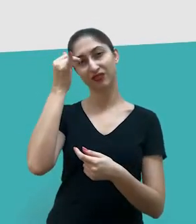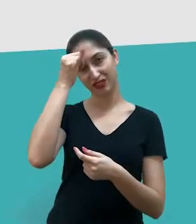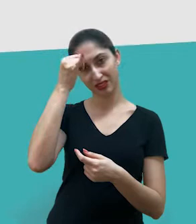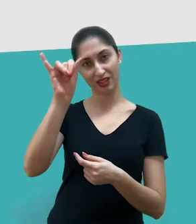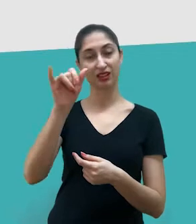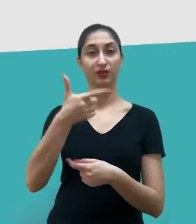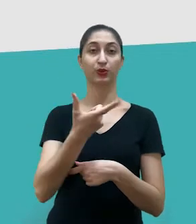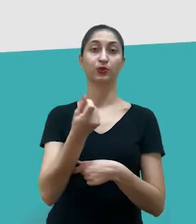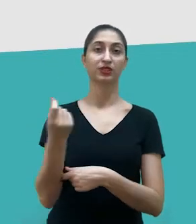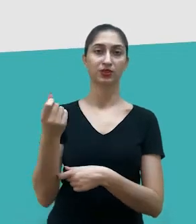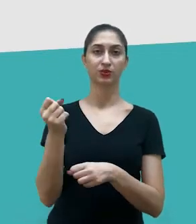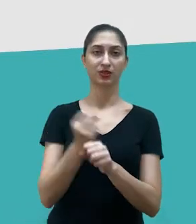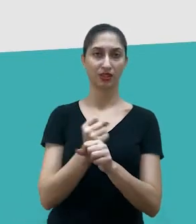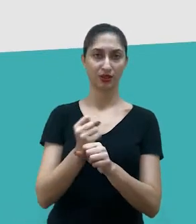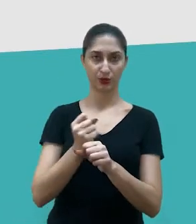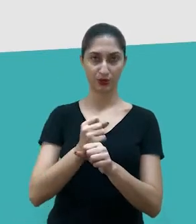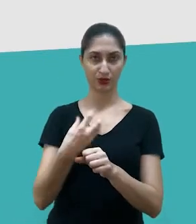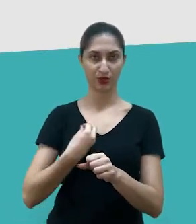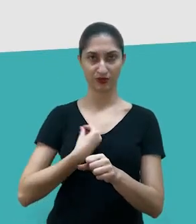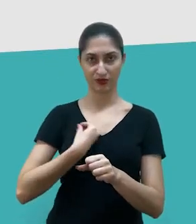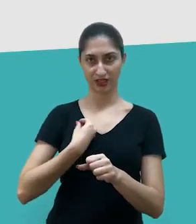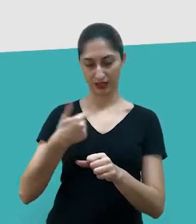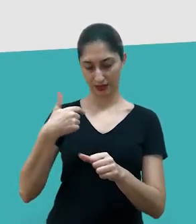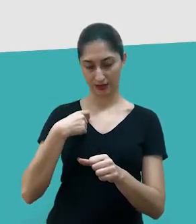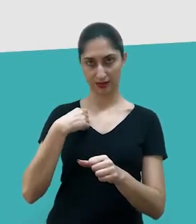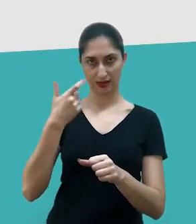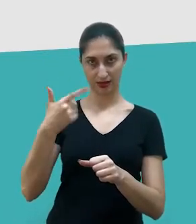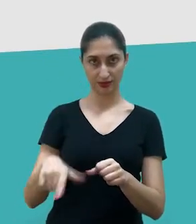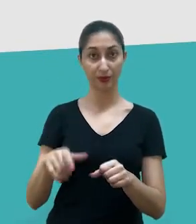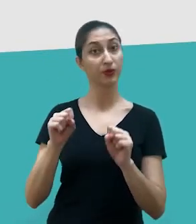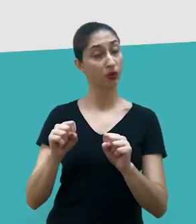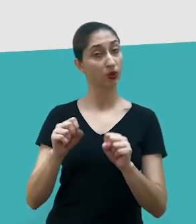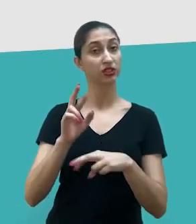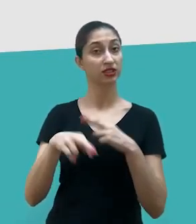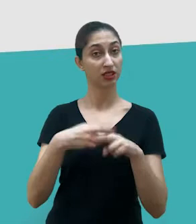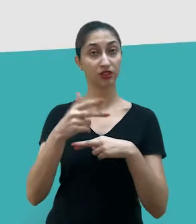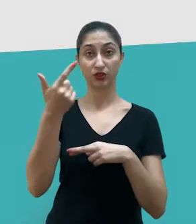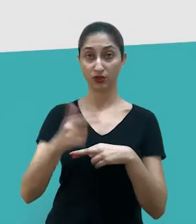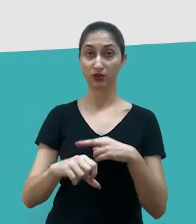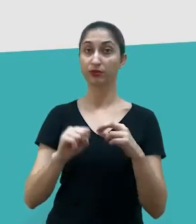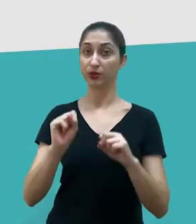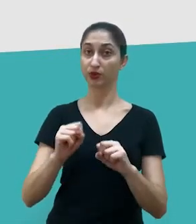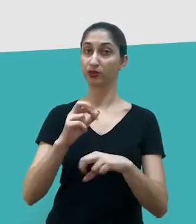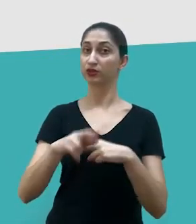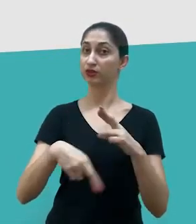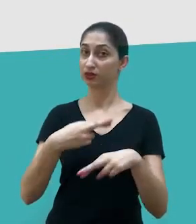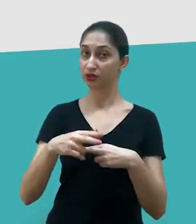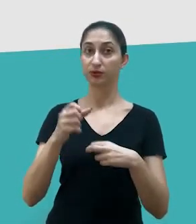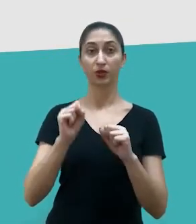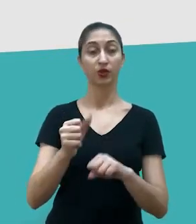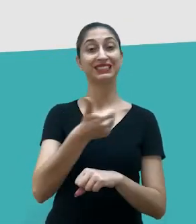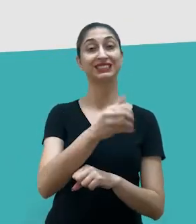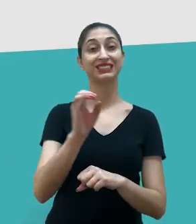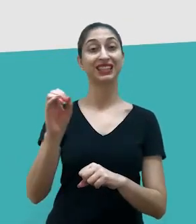na terra. Então, quando ela for diluída de novo, ela pode ser reciclada de novo e pode ser reciclada mais de